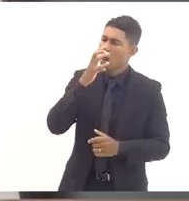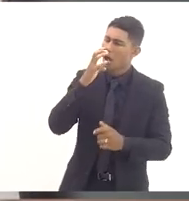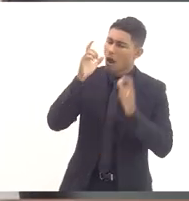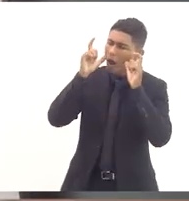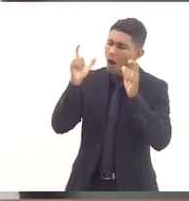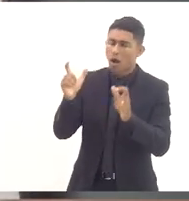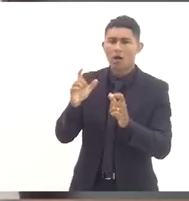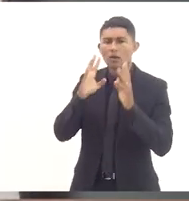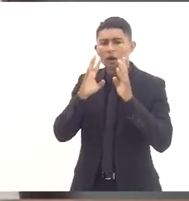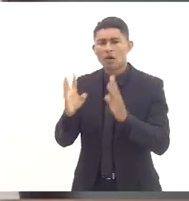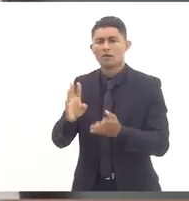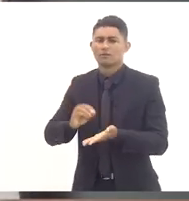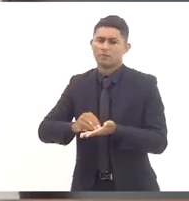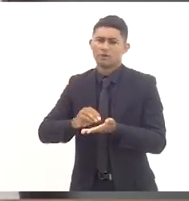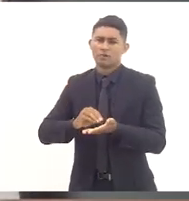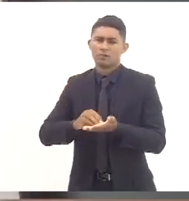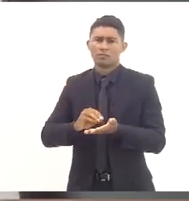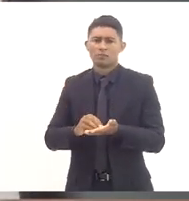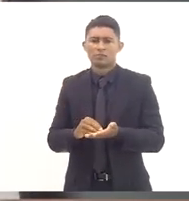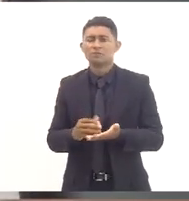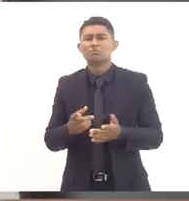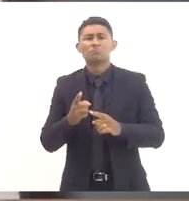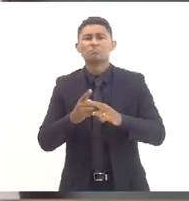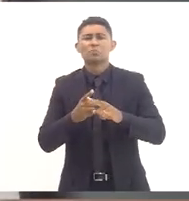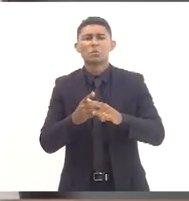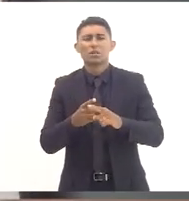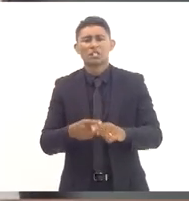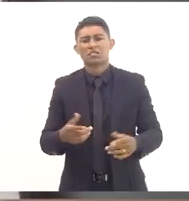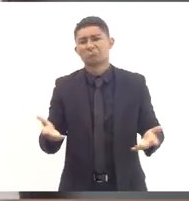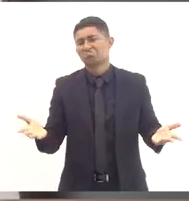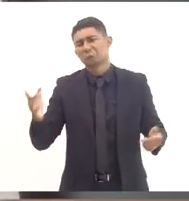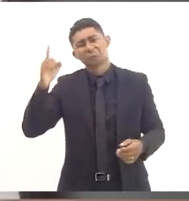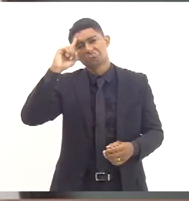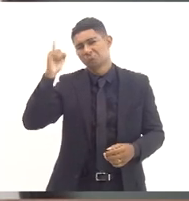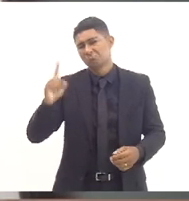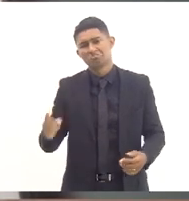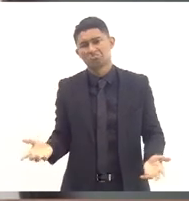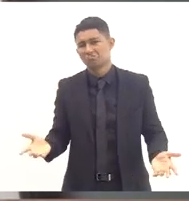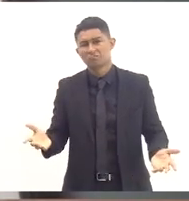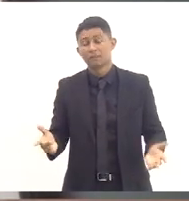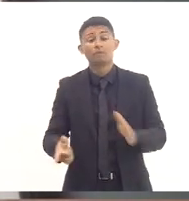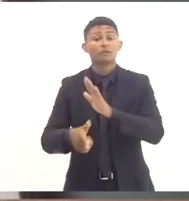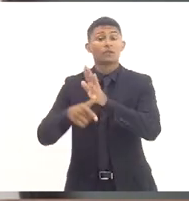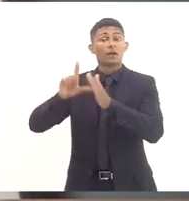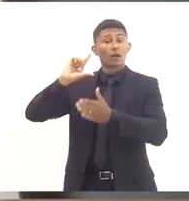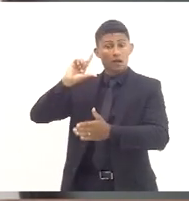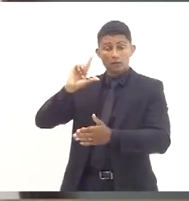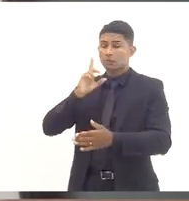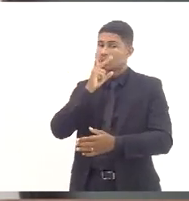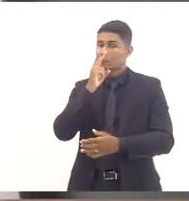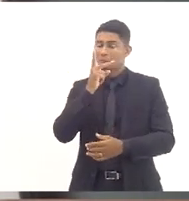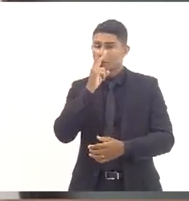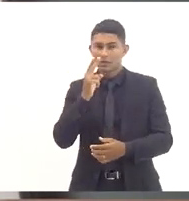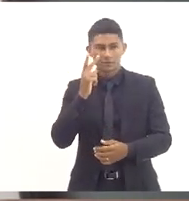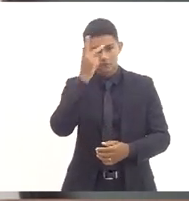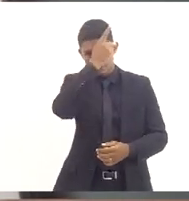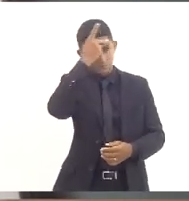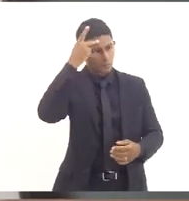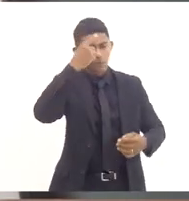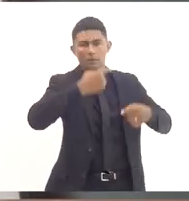Desculpa minha minha minha franqueza mas eu acho que antes não havia interesse político Por que o deficiente